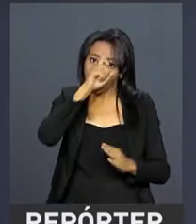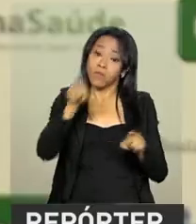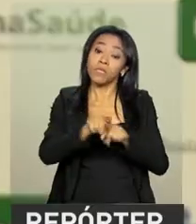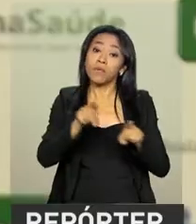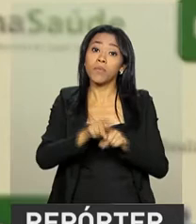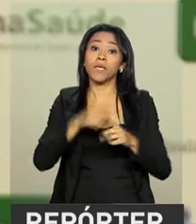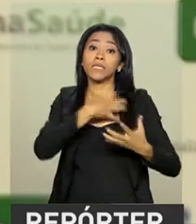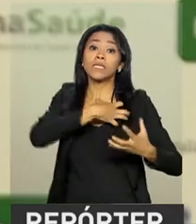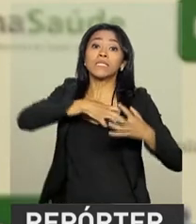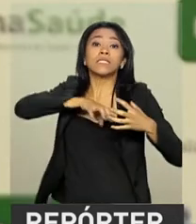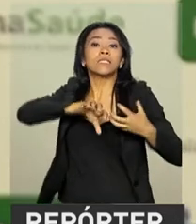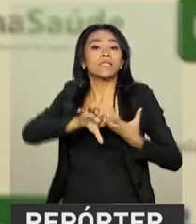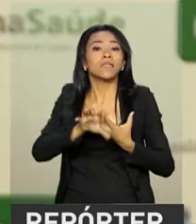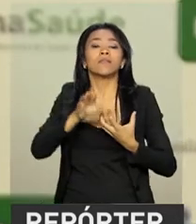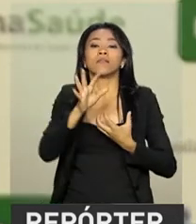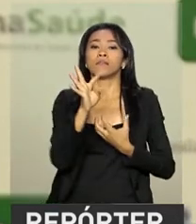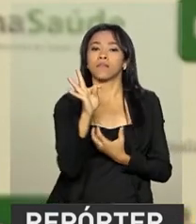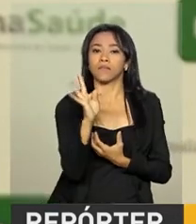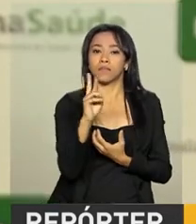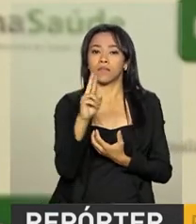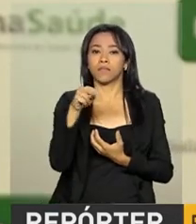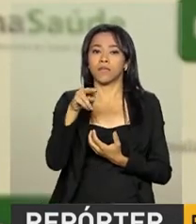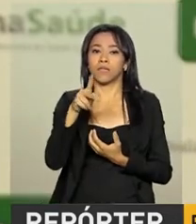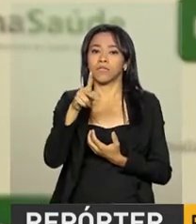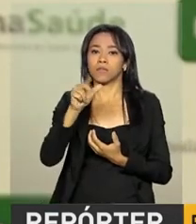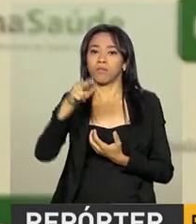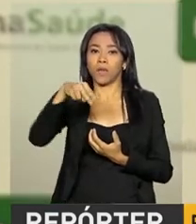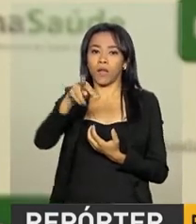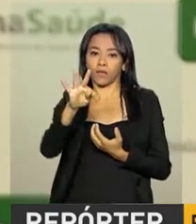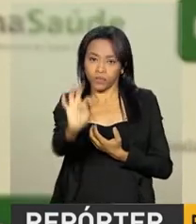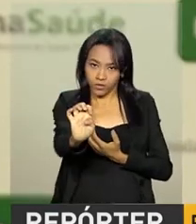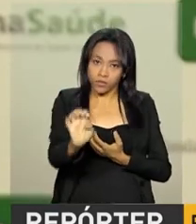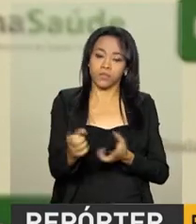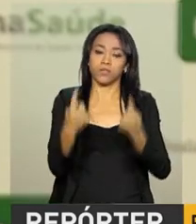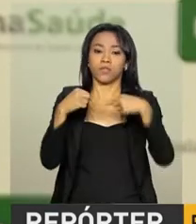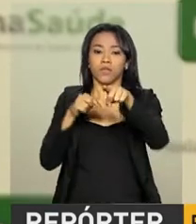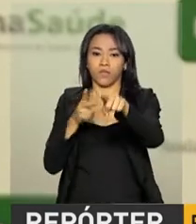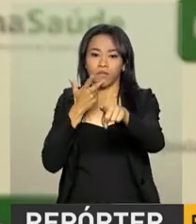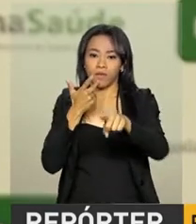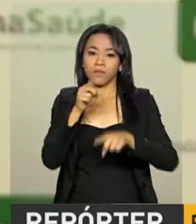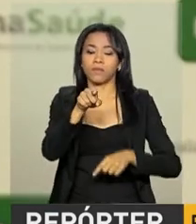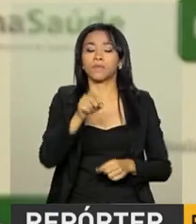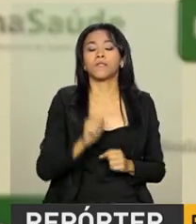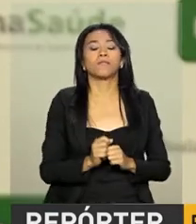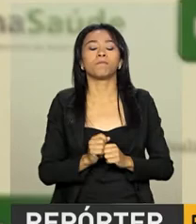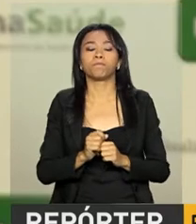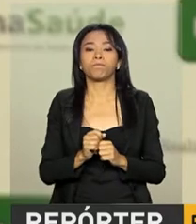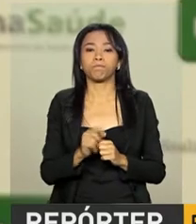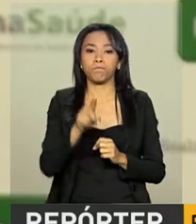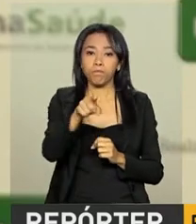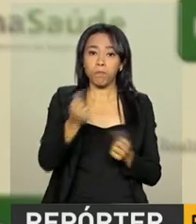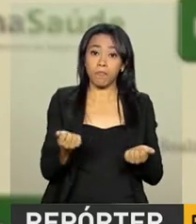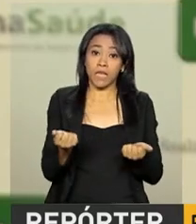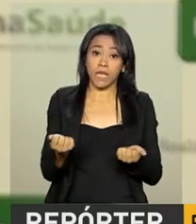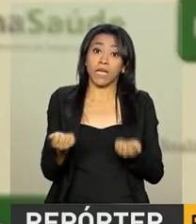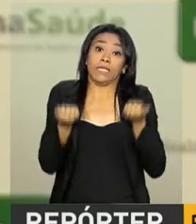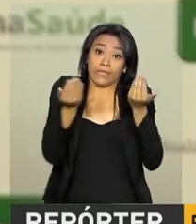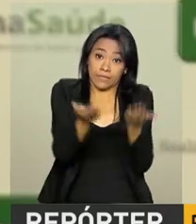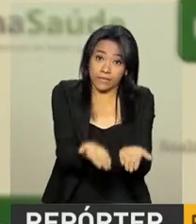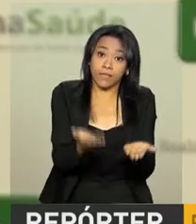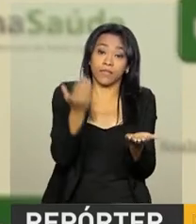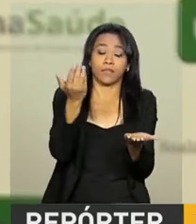haverá muita economia pela não replicação de exames de consultores especializados de entrega de medicamentos